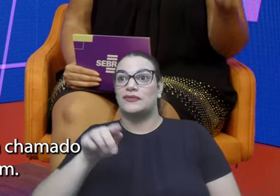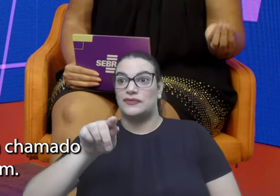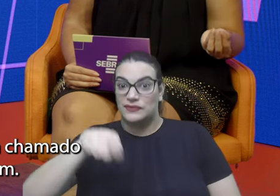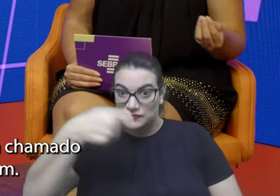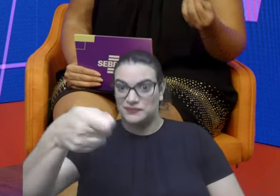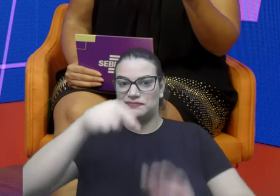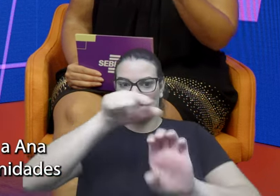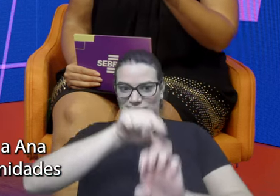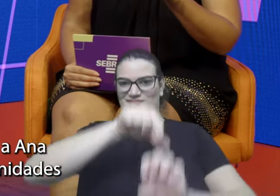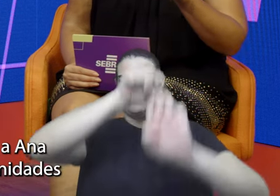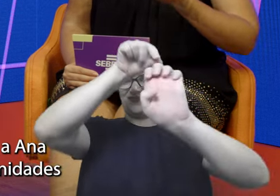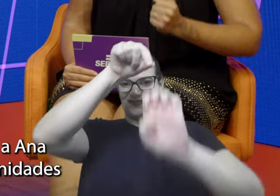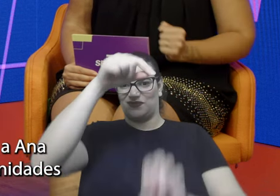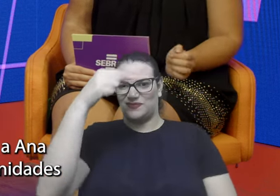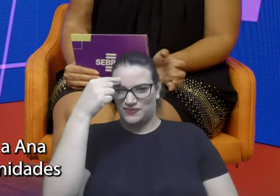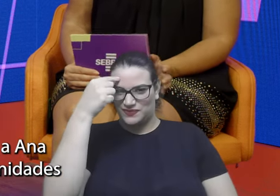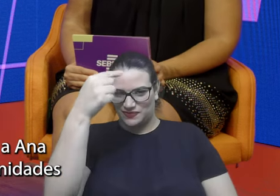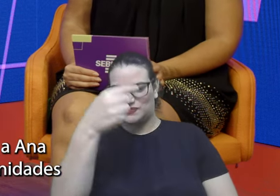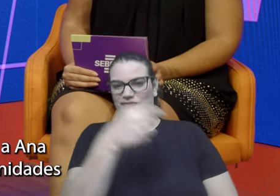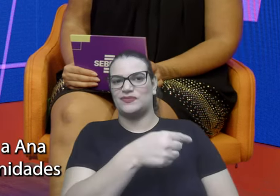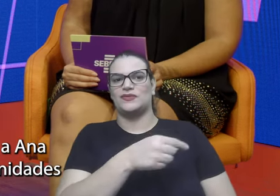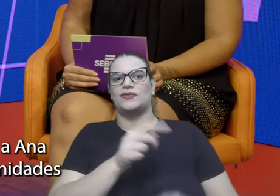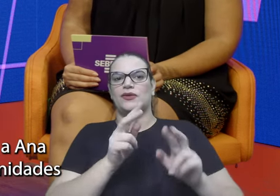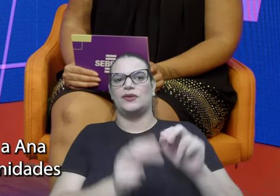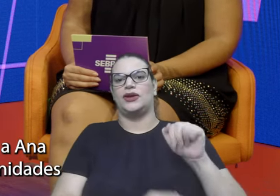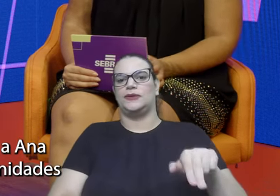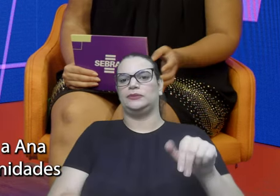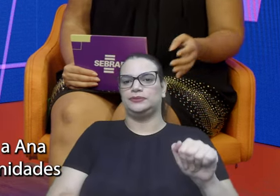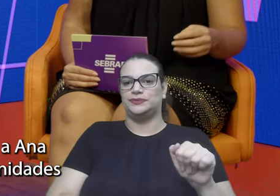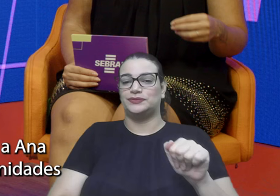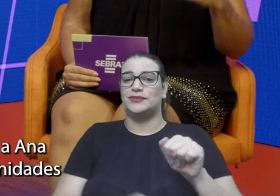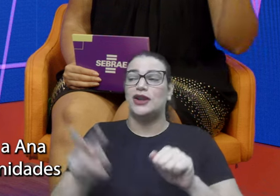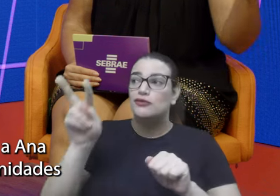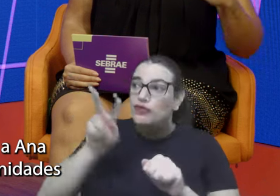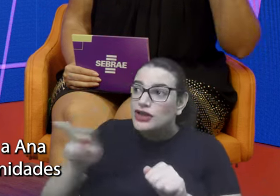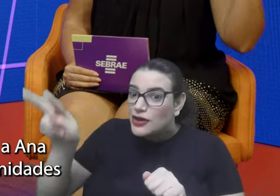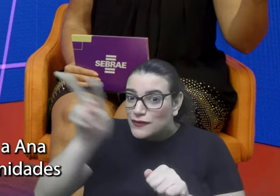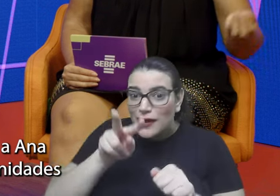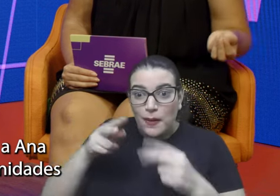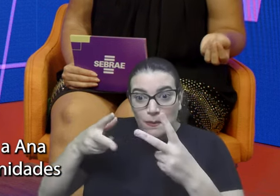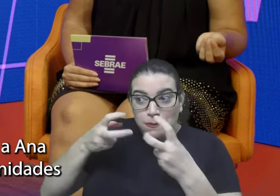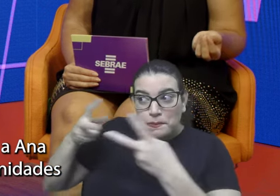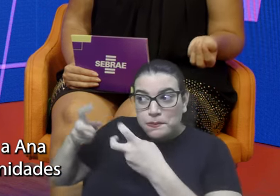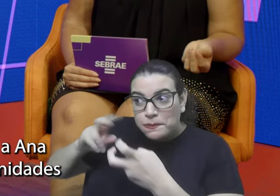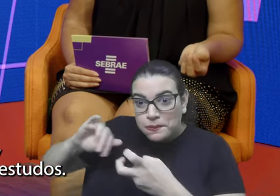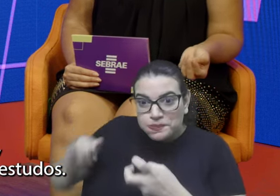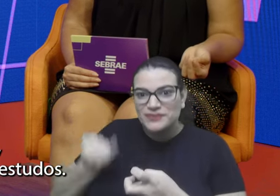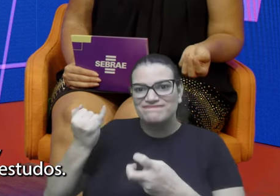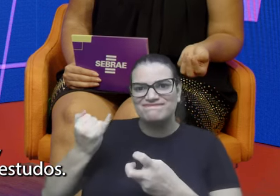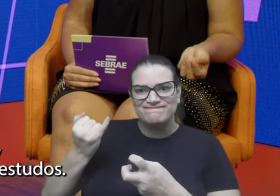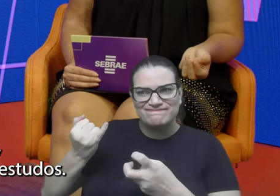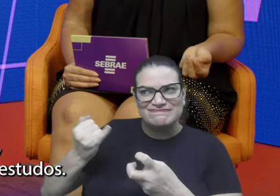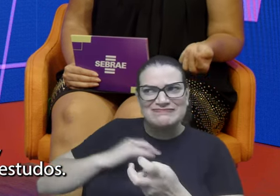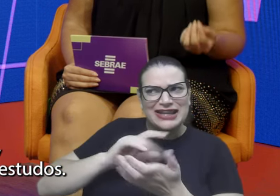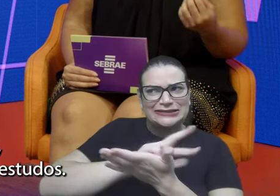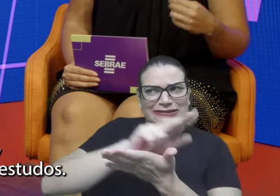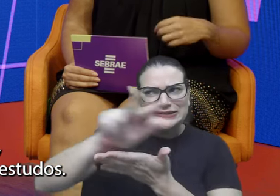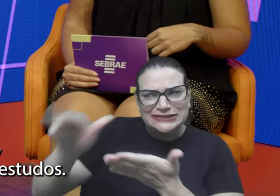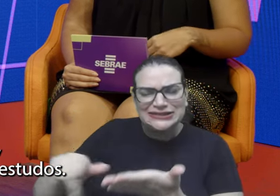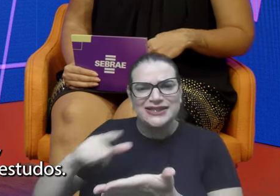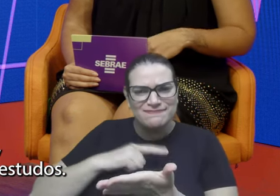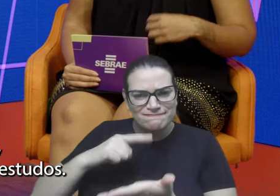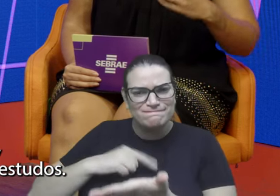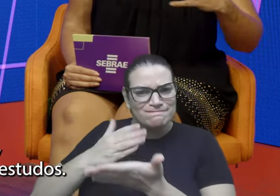empreendem exatamente aquele ponto que a que a Ana trouxe de observar essas oportunidades que existem aí que